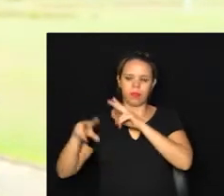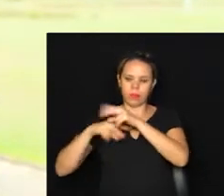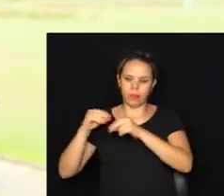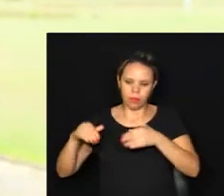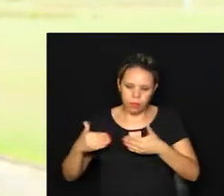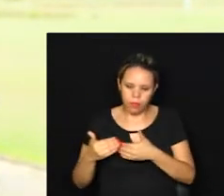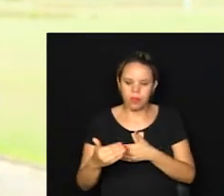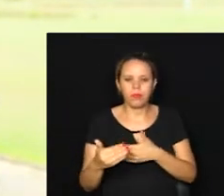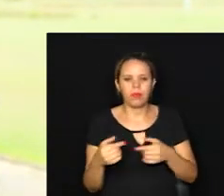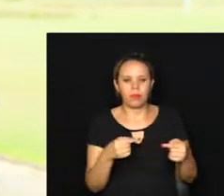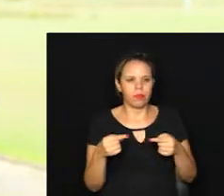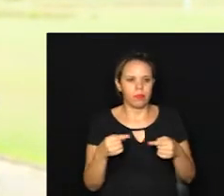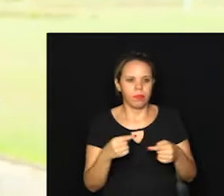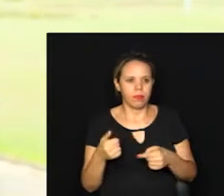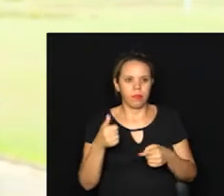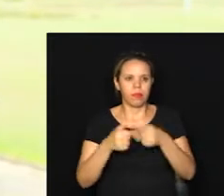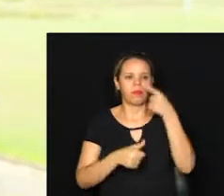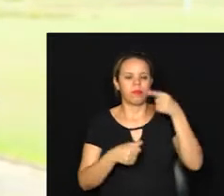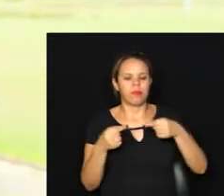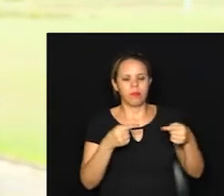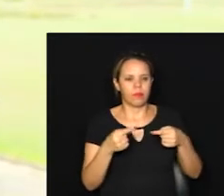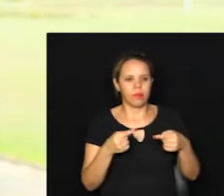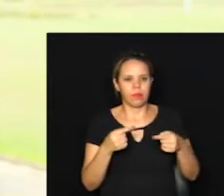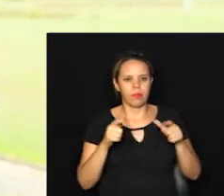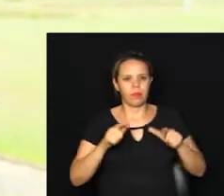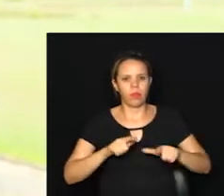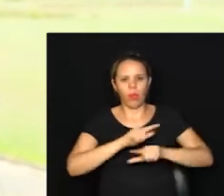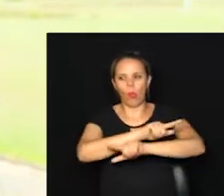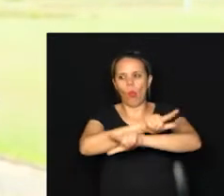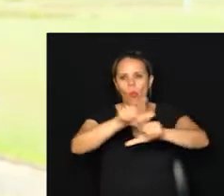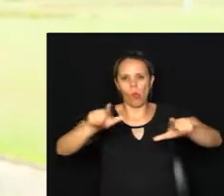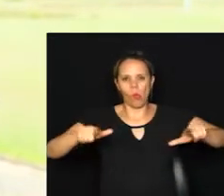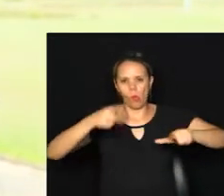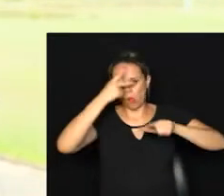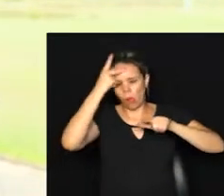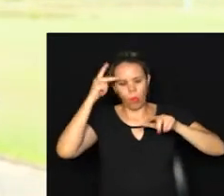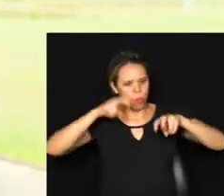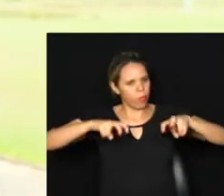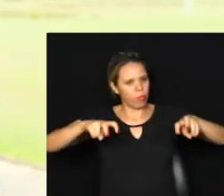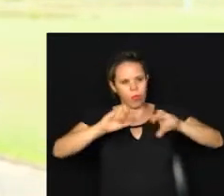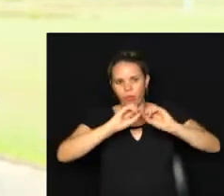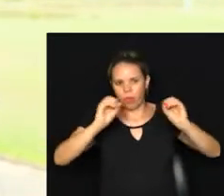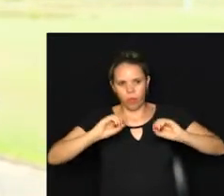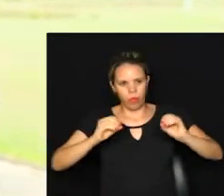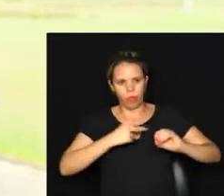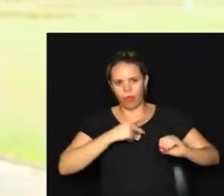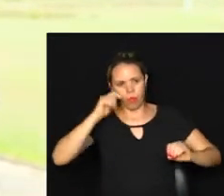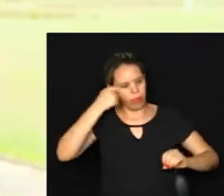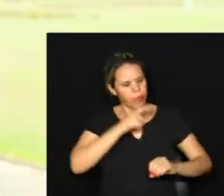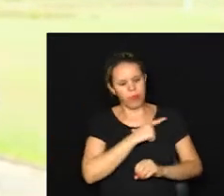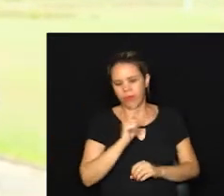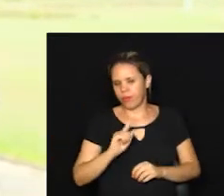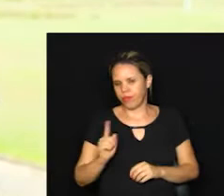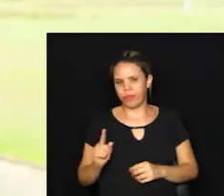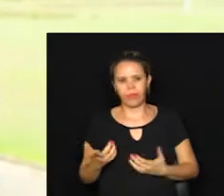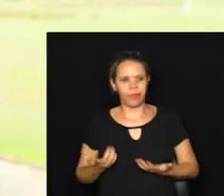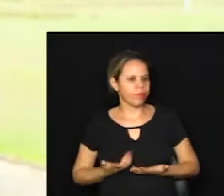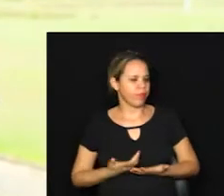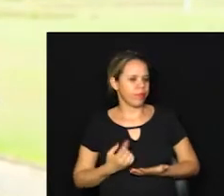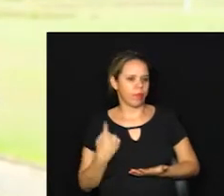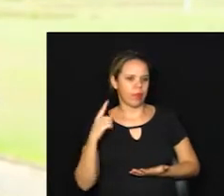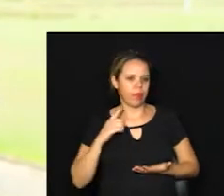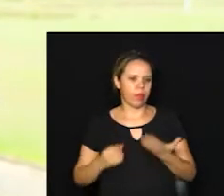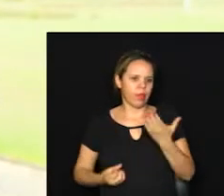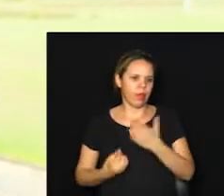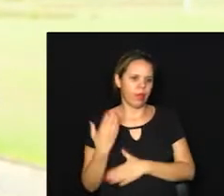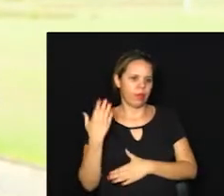essa é a primeira vez que ele será disputado sem nem presença de torcedores de Ponte Preta e Guarani. Até então, o que havia